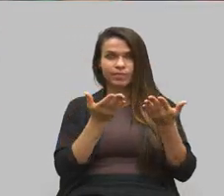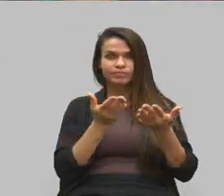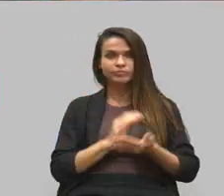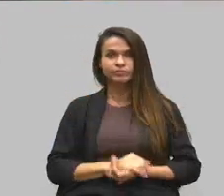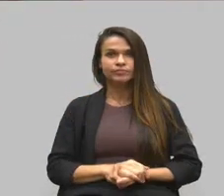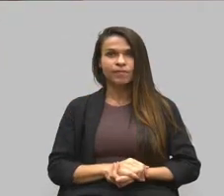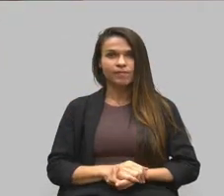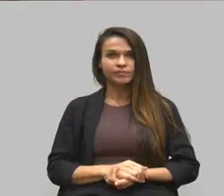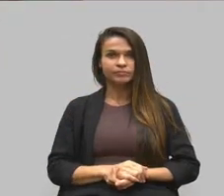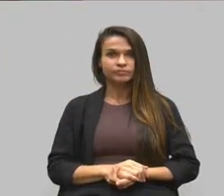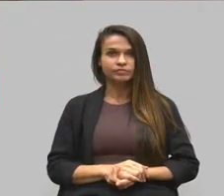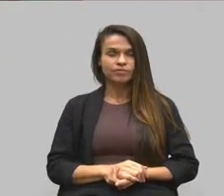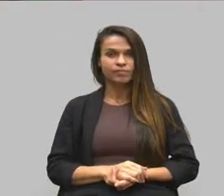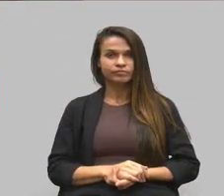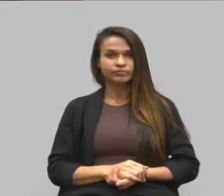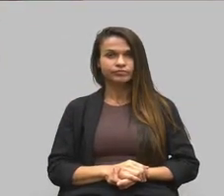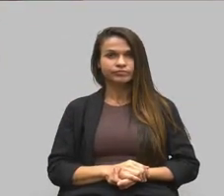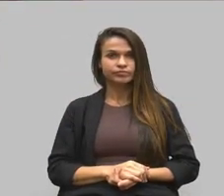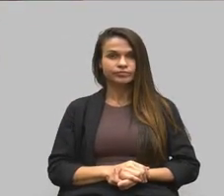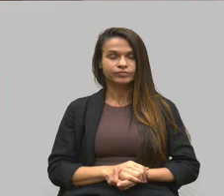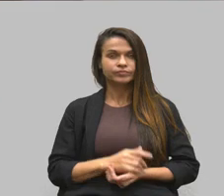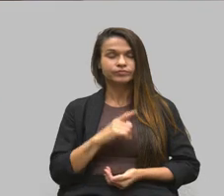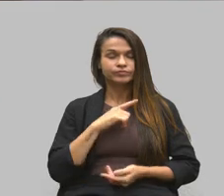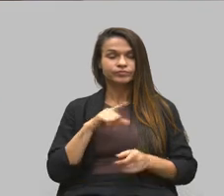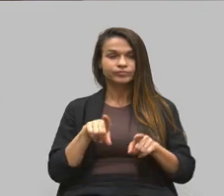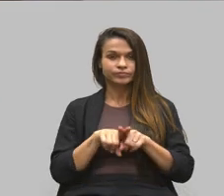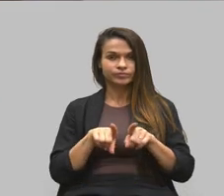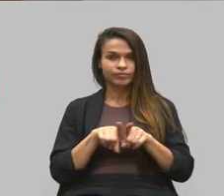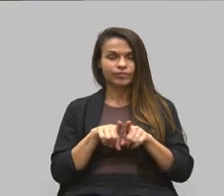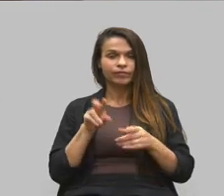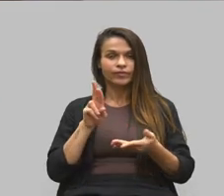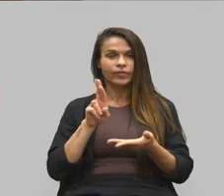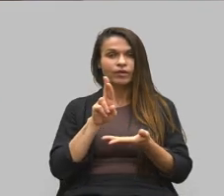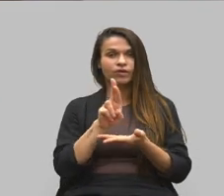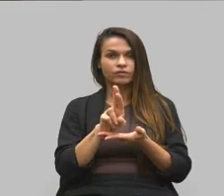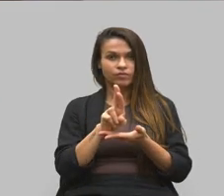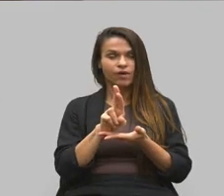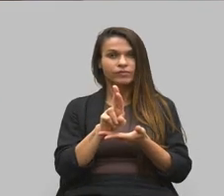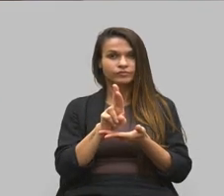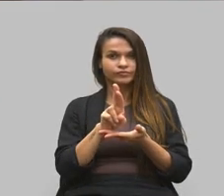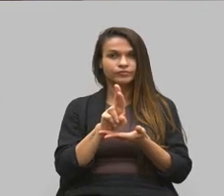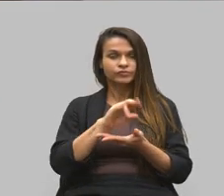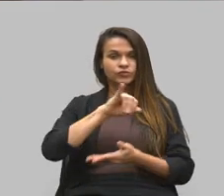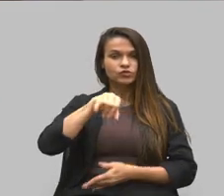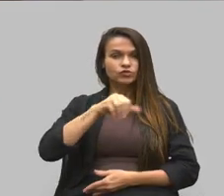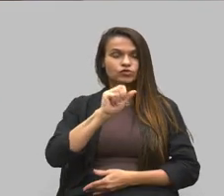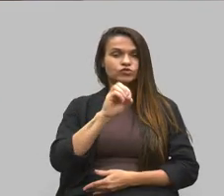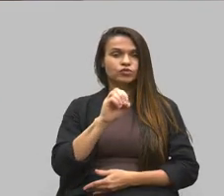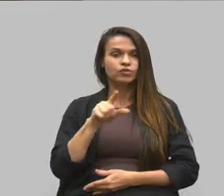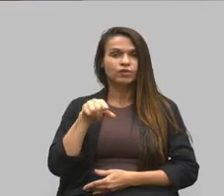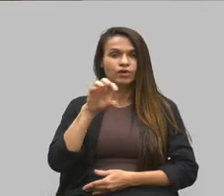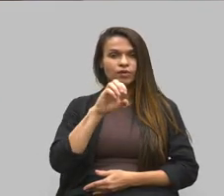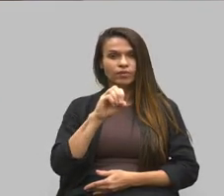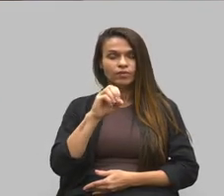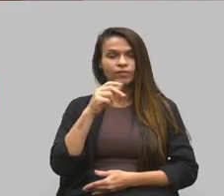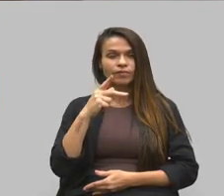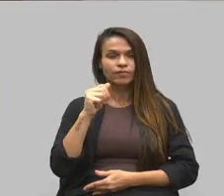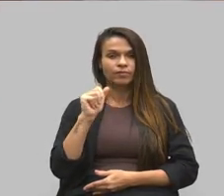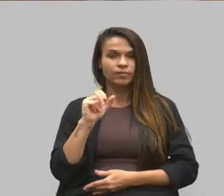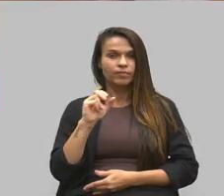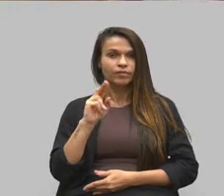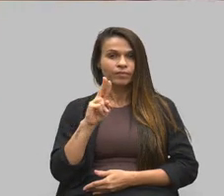palmas temos também eh representantes da Telma João Paulo I aqui presentes Uma salva